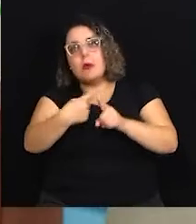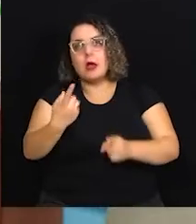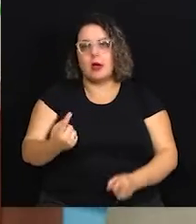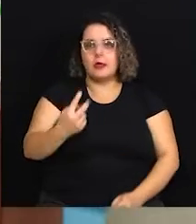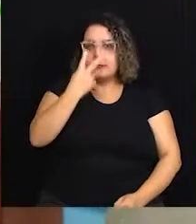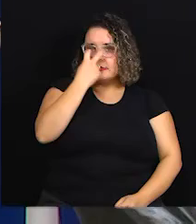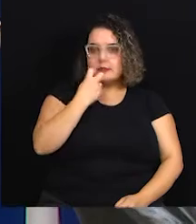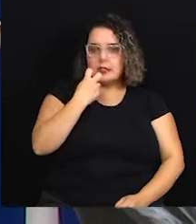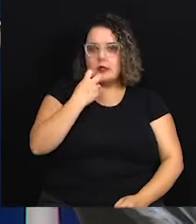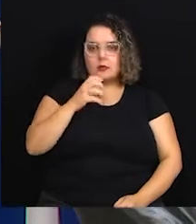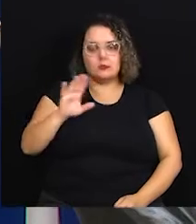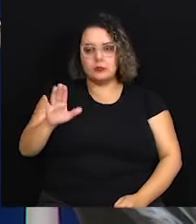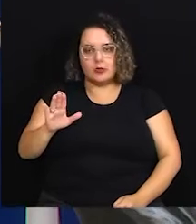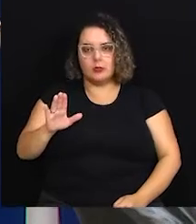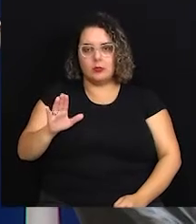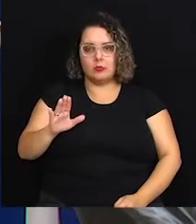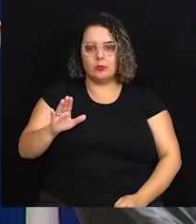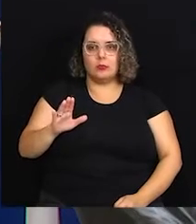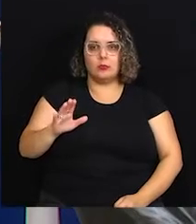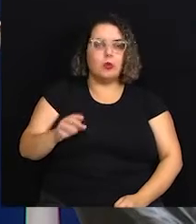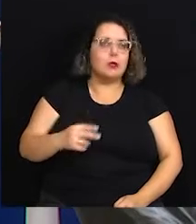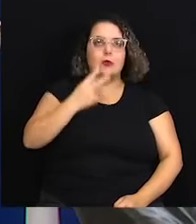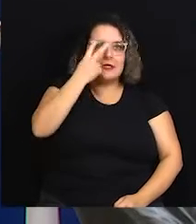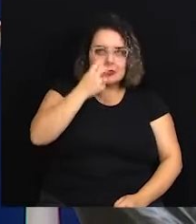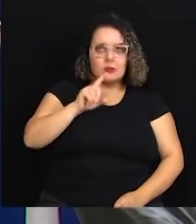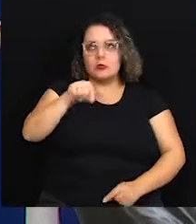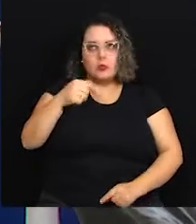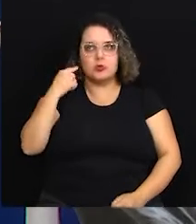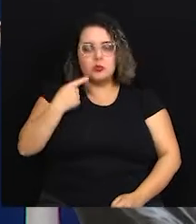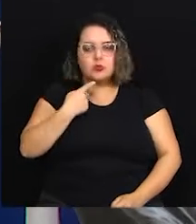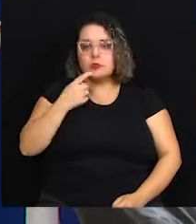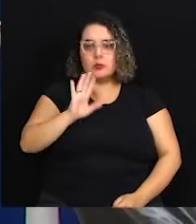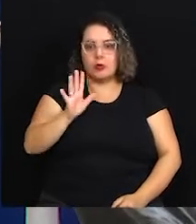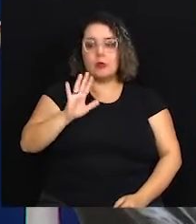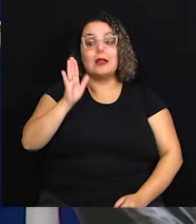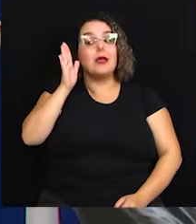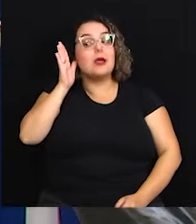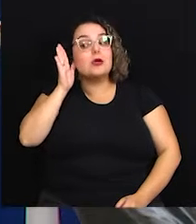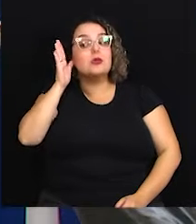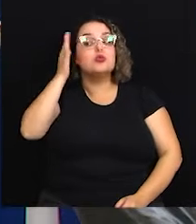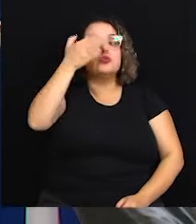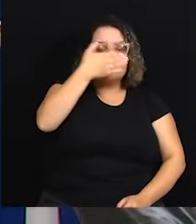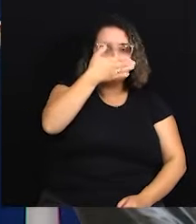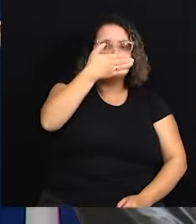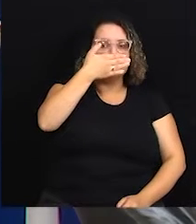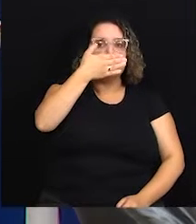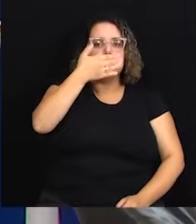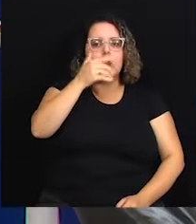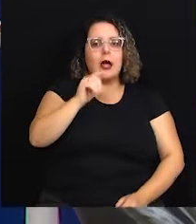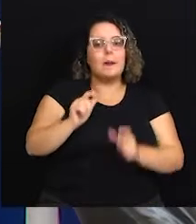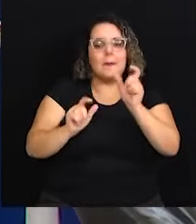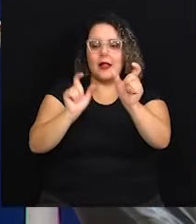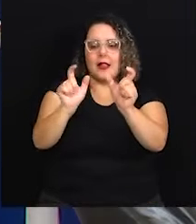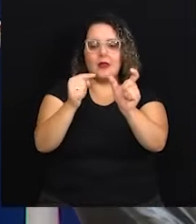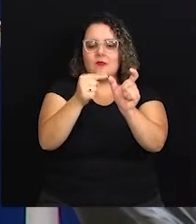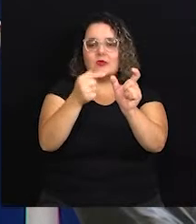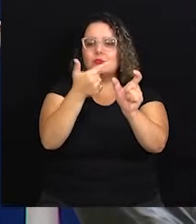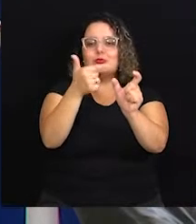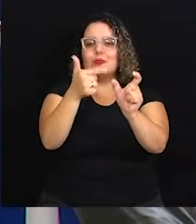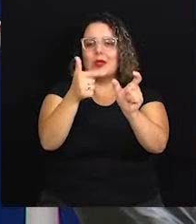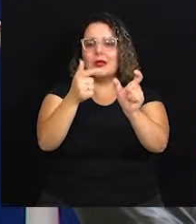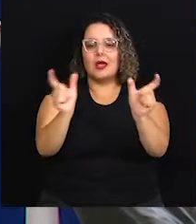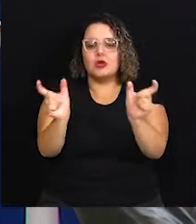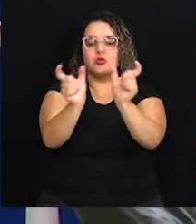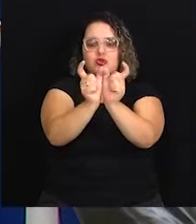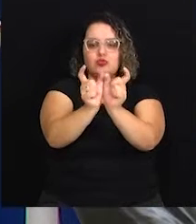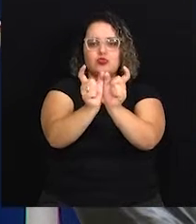hífen, sabe? É uma palavra só. Isso de 2000 em diante. Porque, na realidade, a hora que você tem